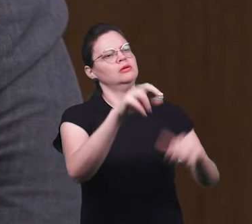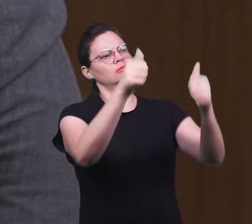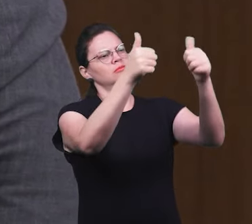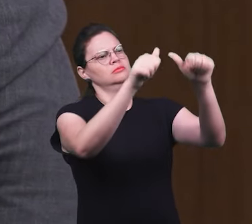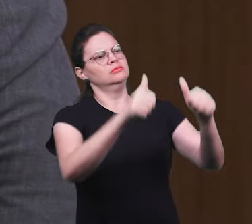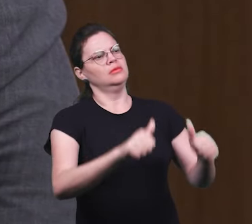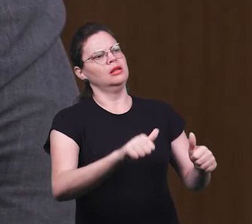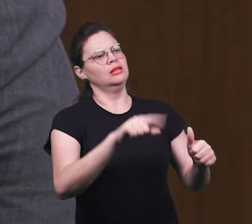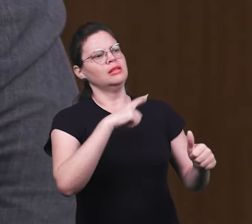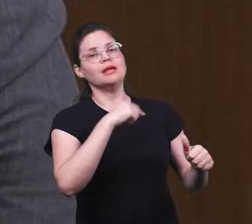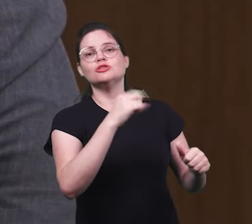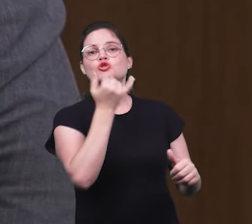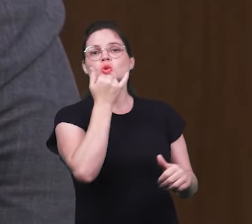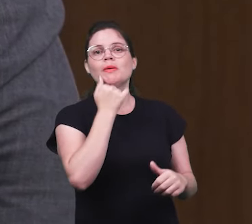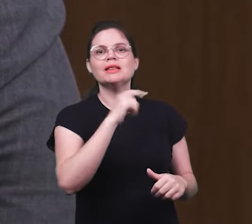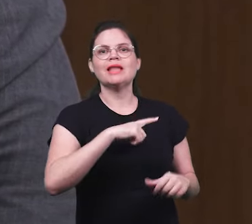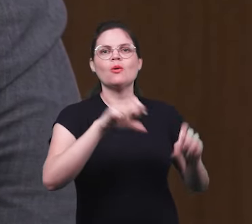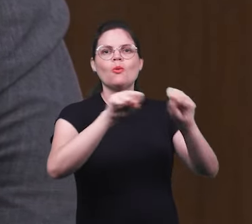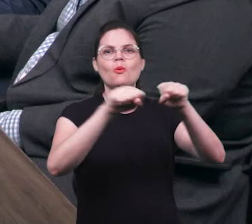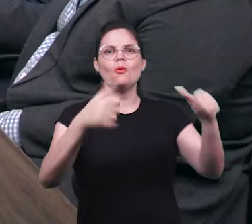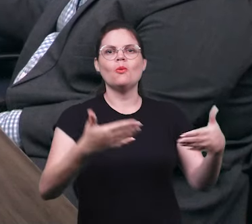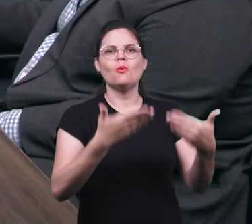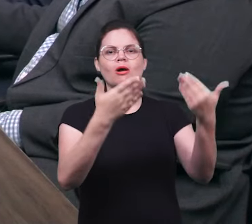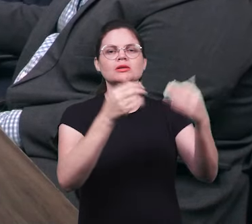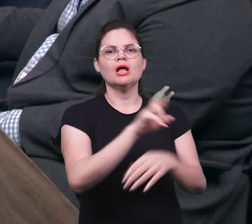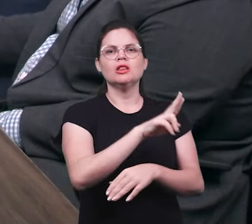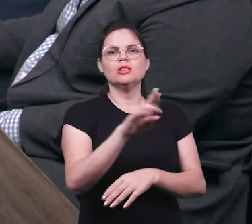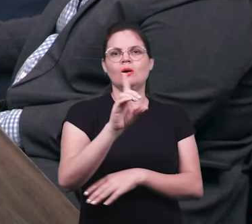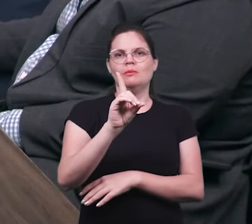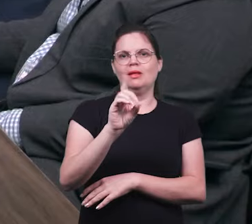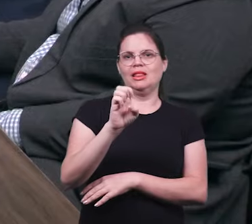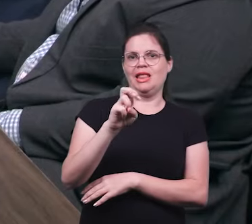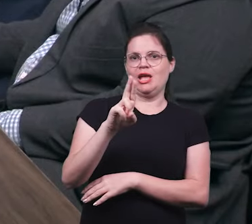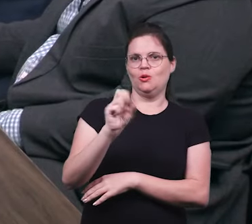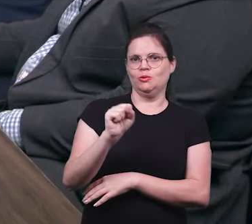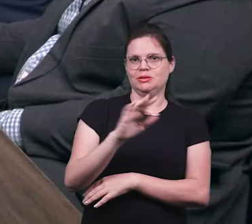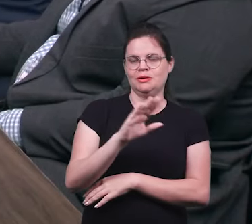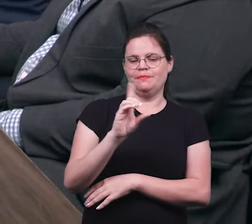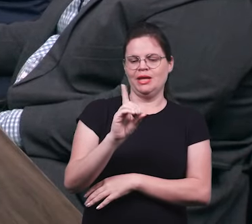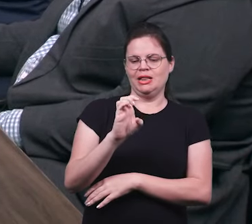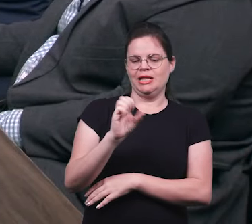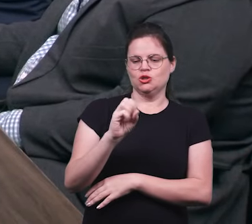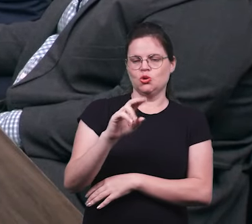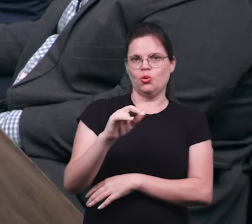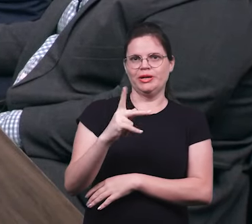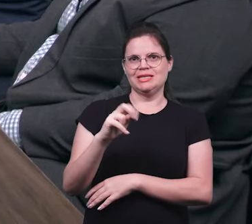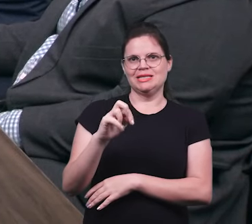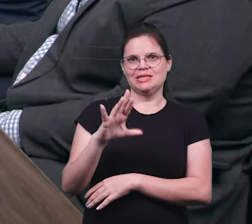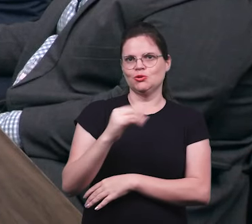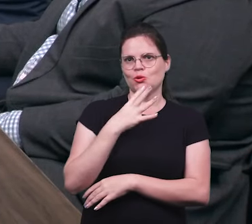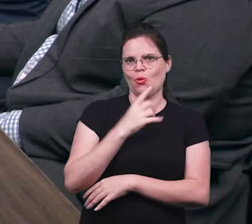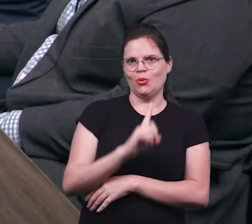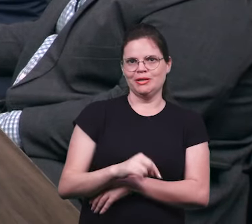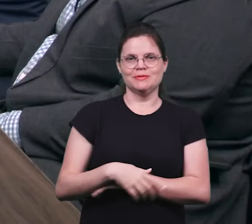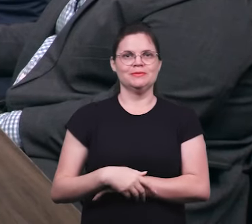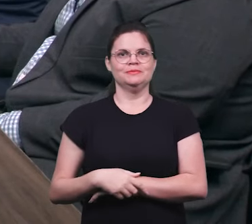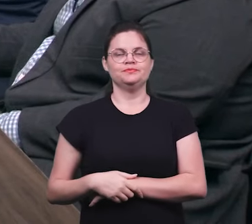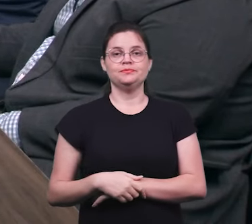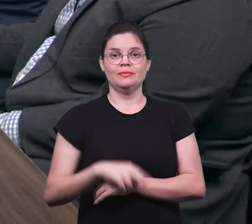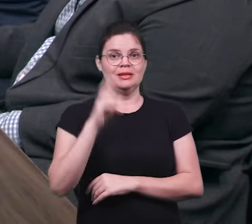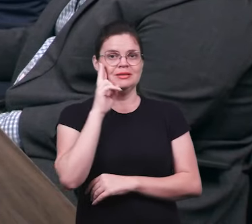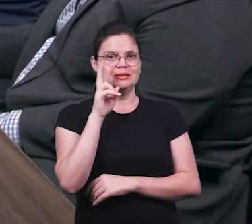Deus Desconhecido, né, pastor Luiz Eugênio? Onde acontece uma situação muito interessante ali, nessa segunda viagem de Paulo. Mas essa história de